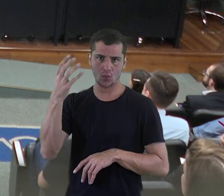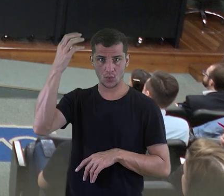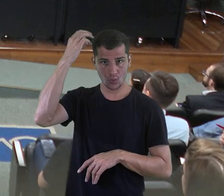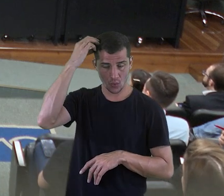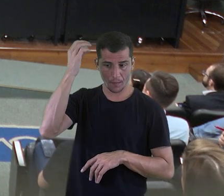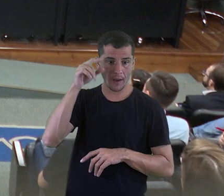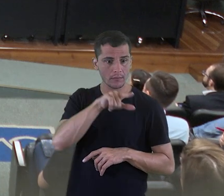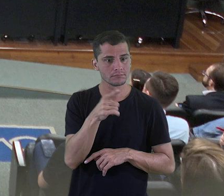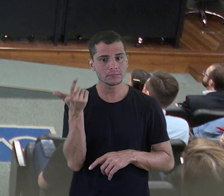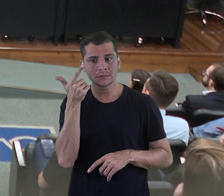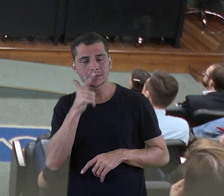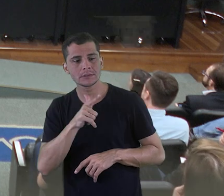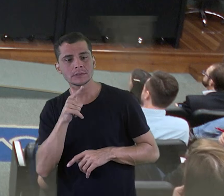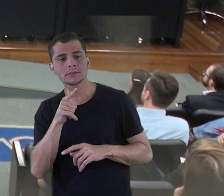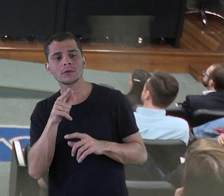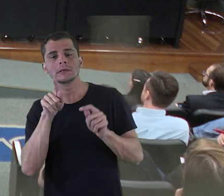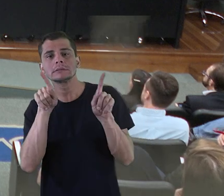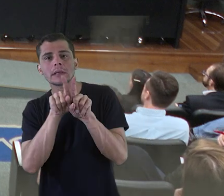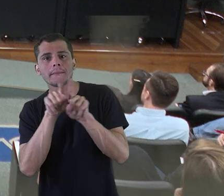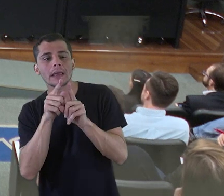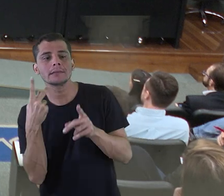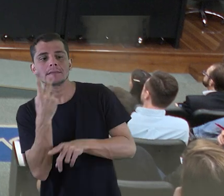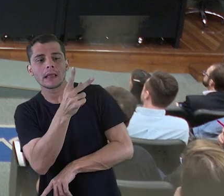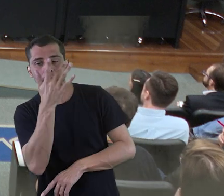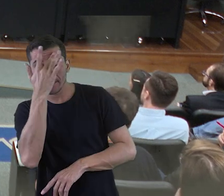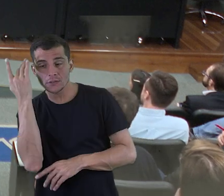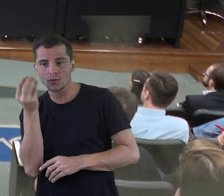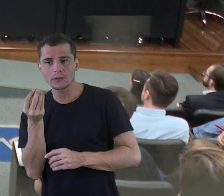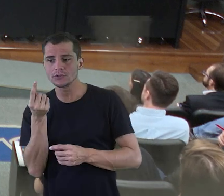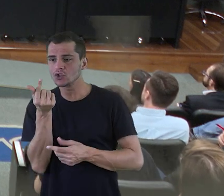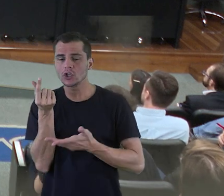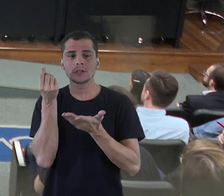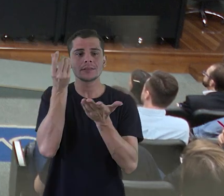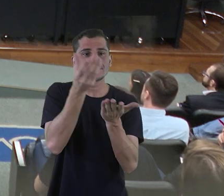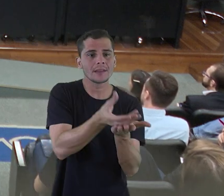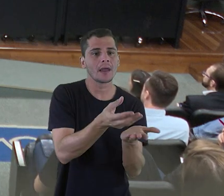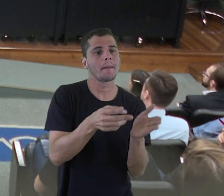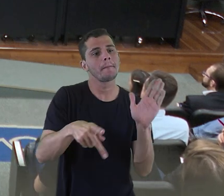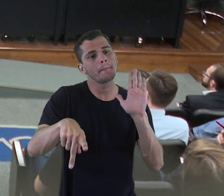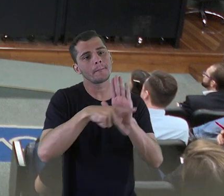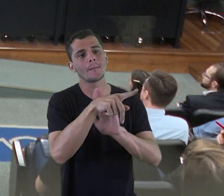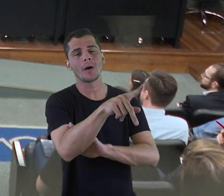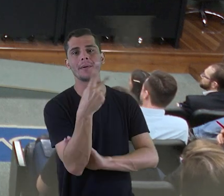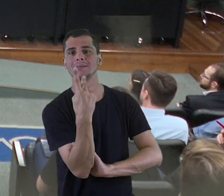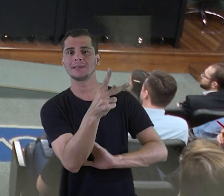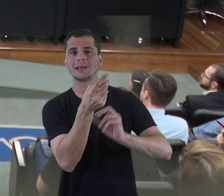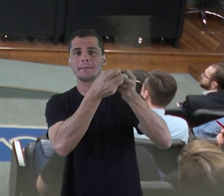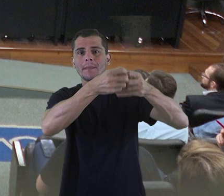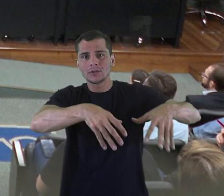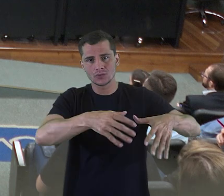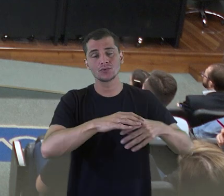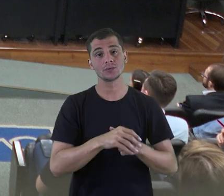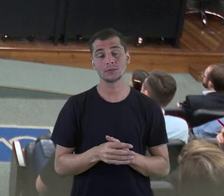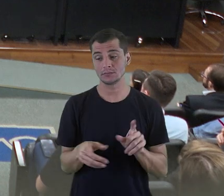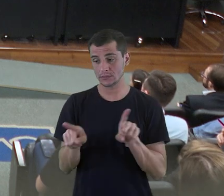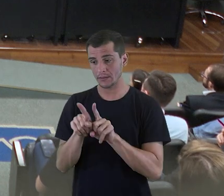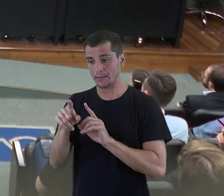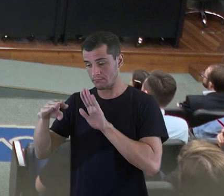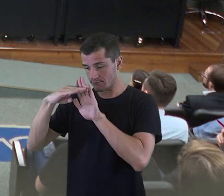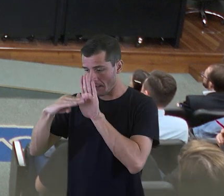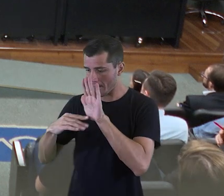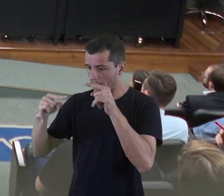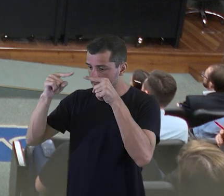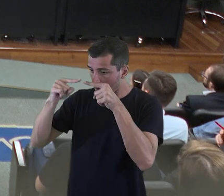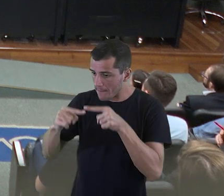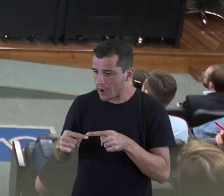da legislação ou quando não tiver seguido as instruções do controlador então aqui a responsabilidade é objetiva e